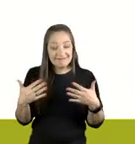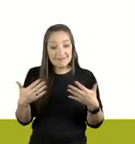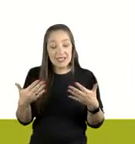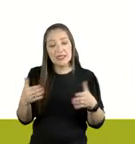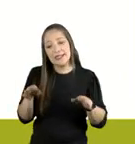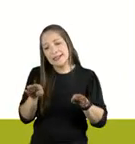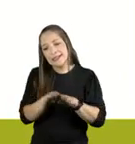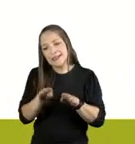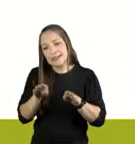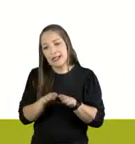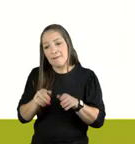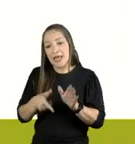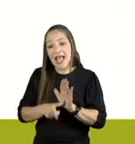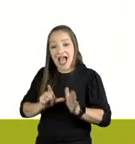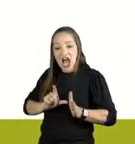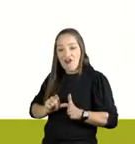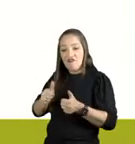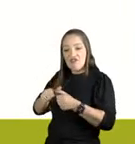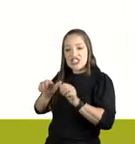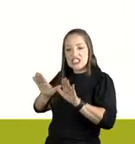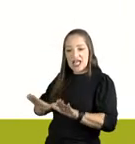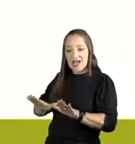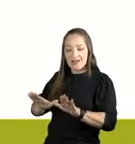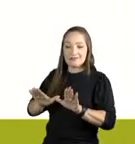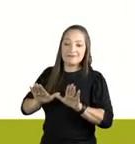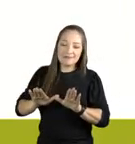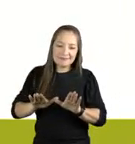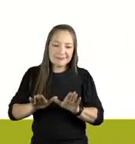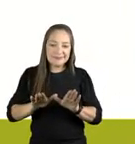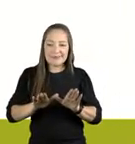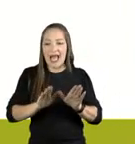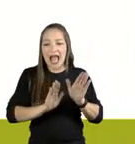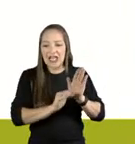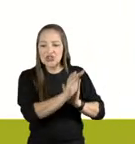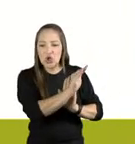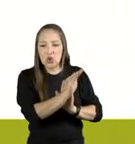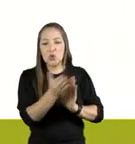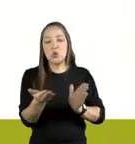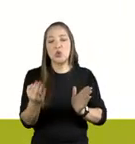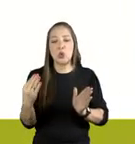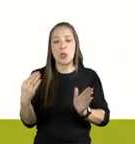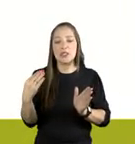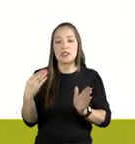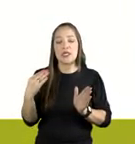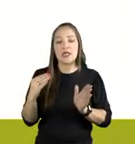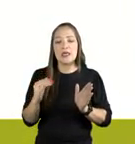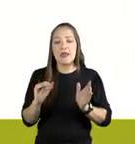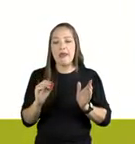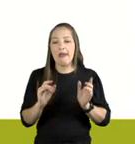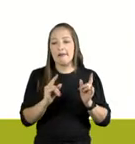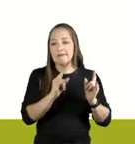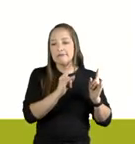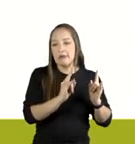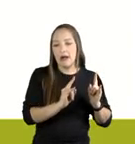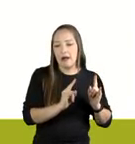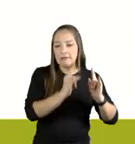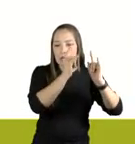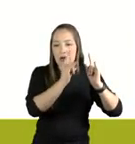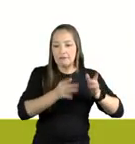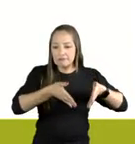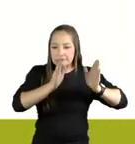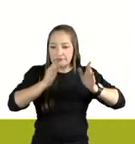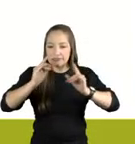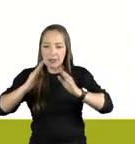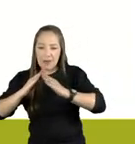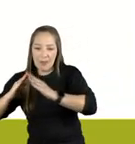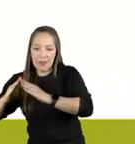títulos pré-fixados. Sem contar ações, fundos imobiliários e outros tipos de produtos. Então, tenham, conforme o